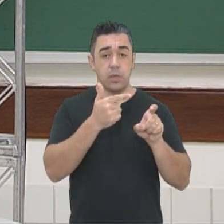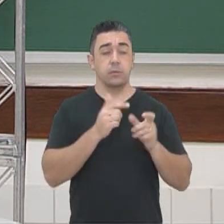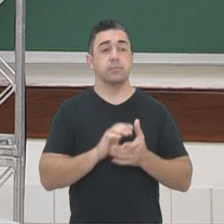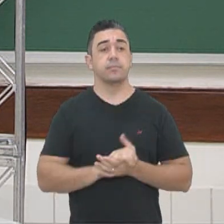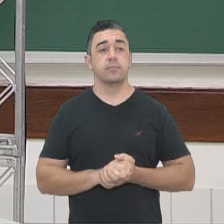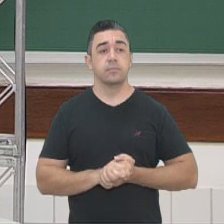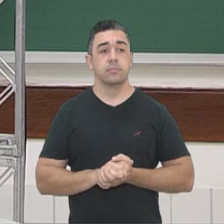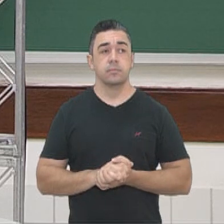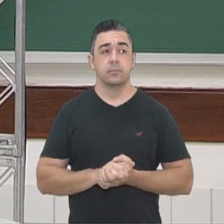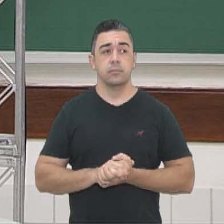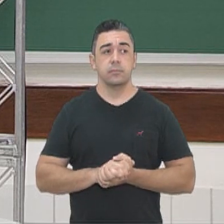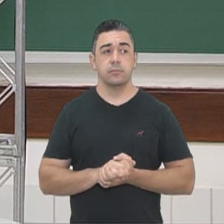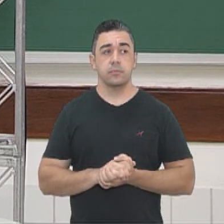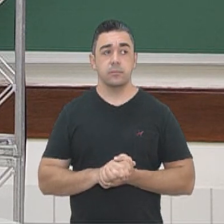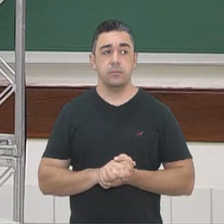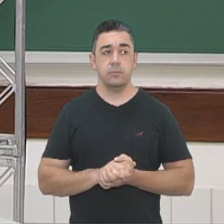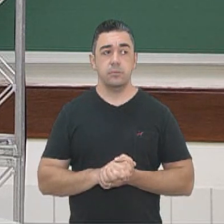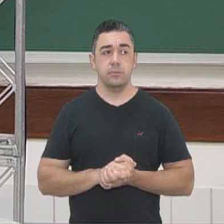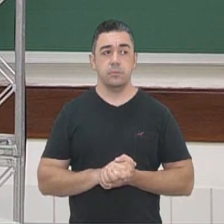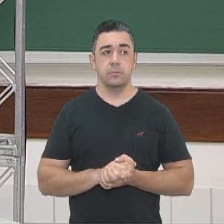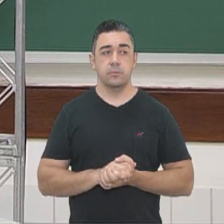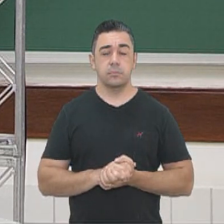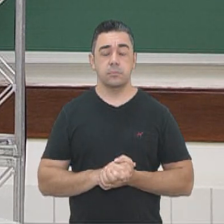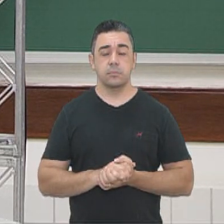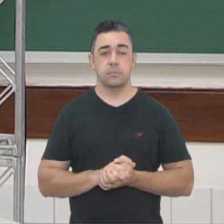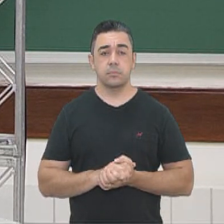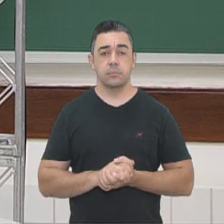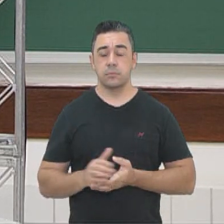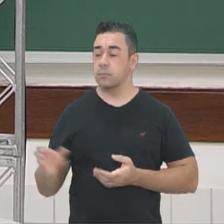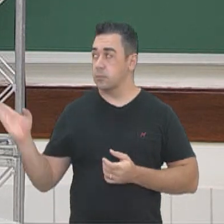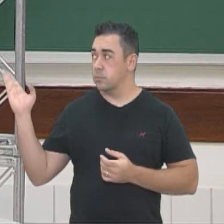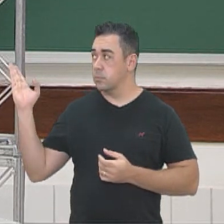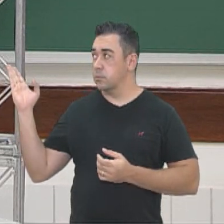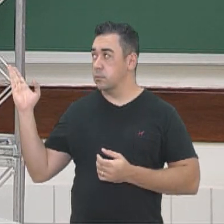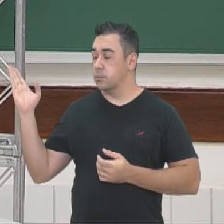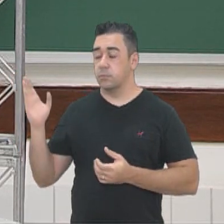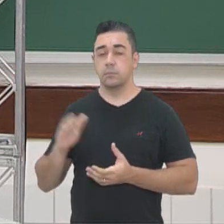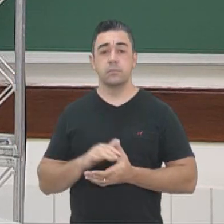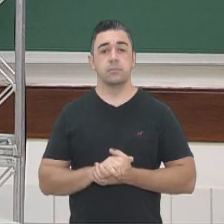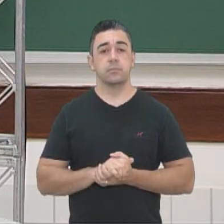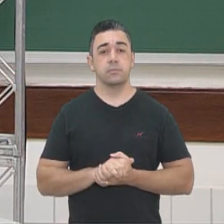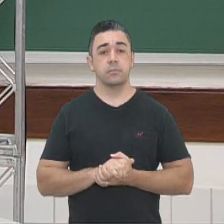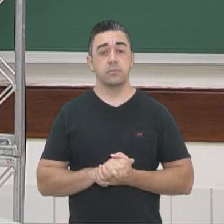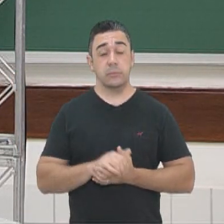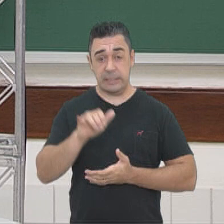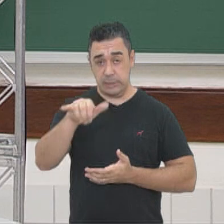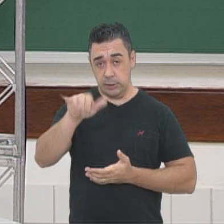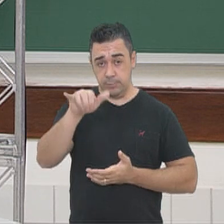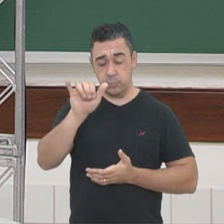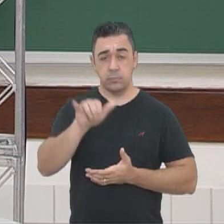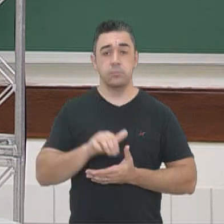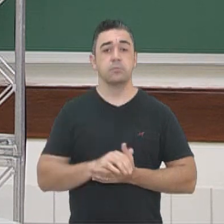raiz de 3. X é igual a 1 menos raiz de 3. Y